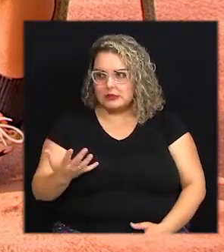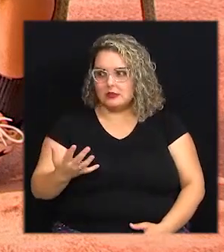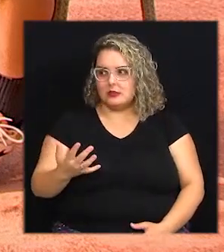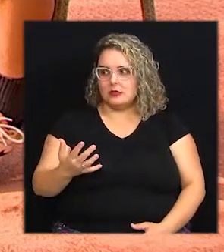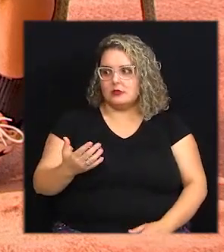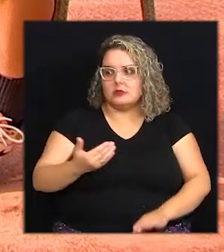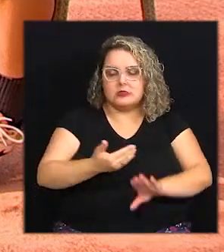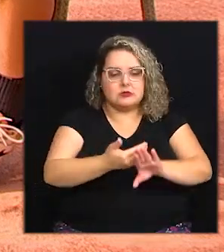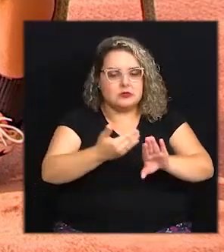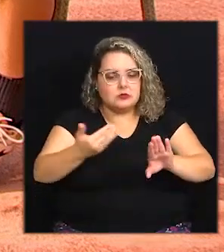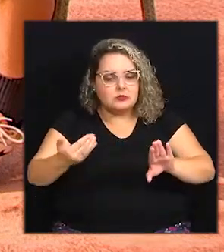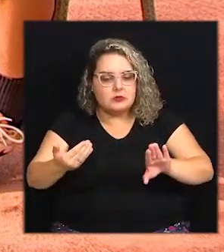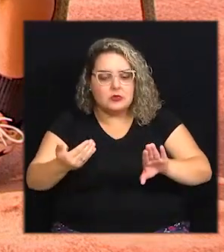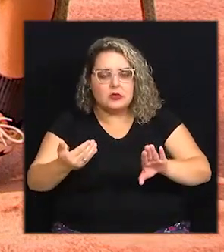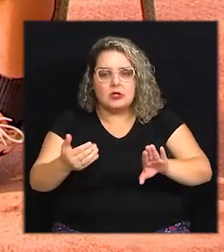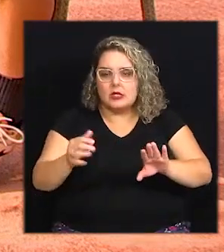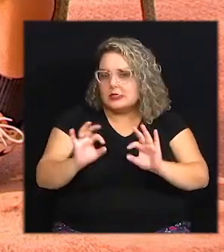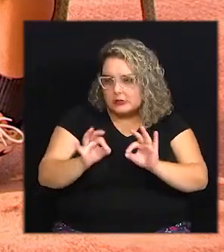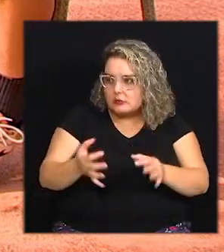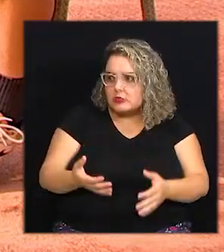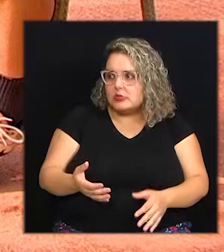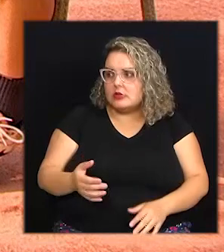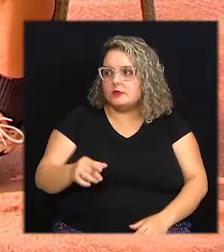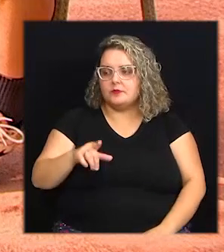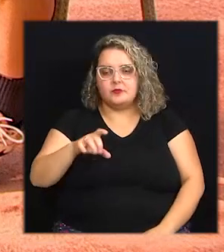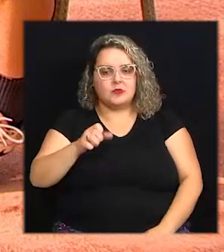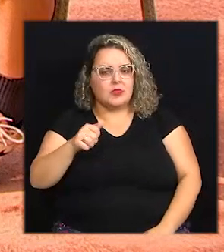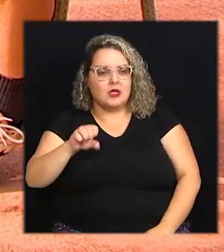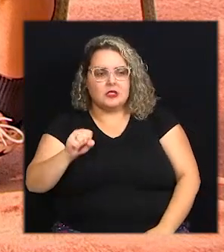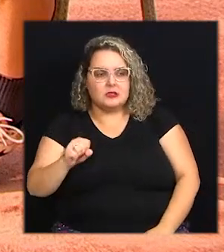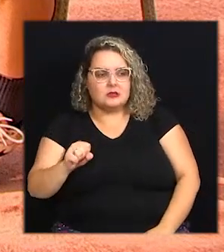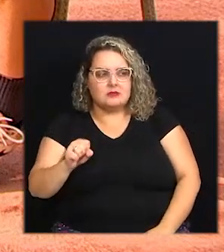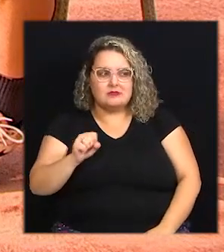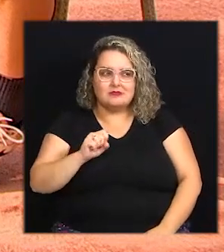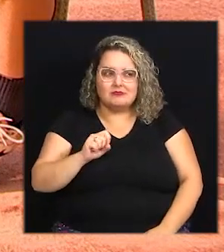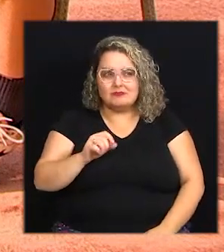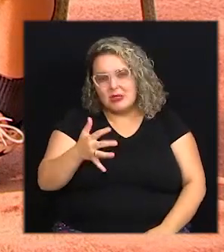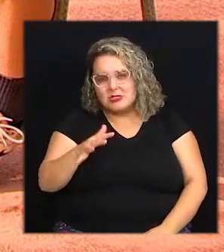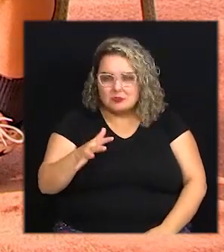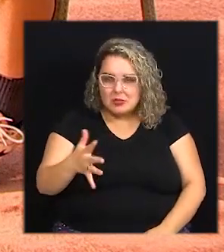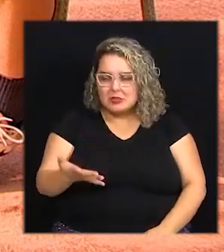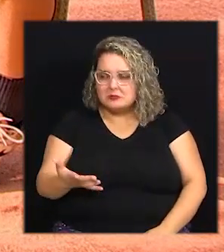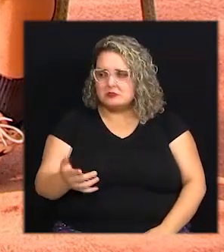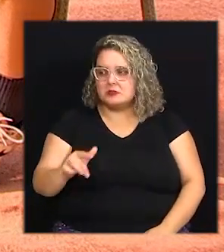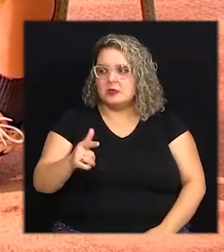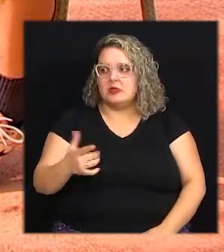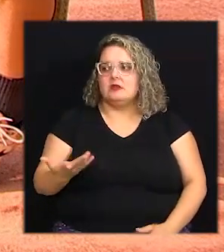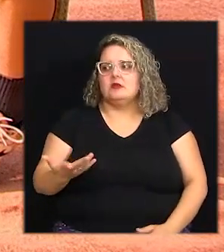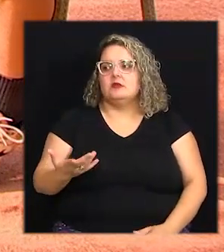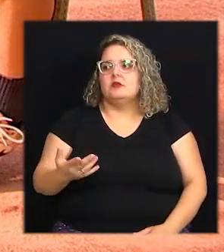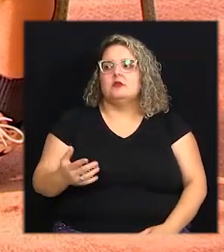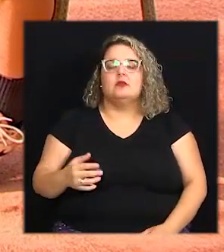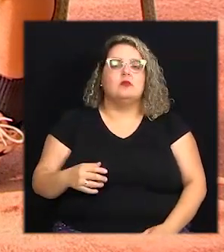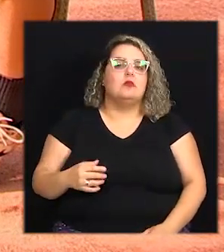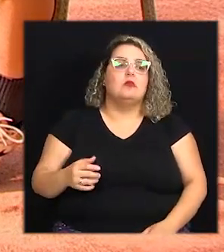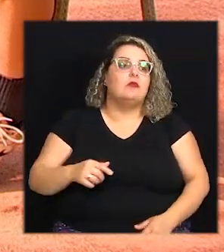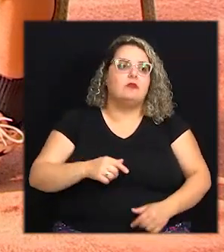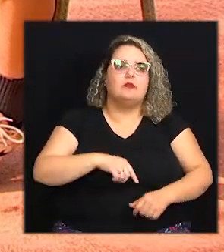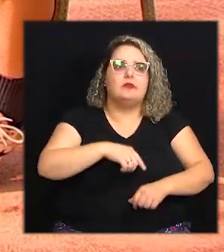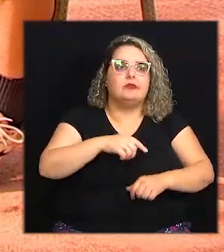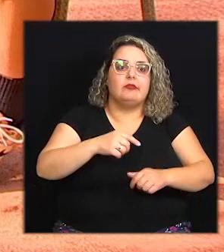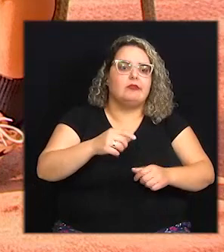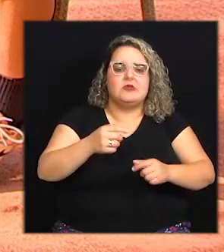um tempo afastado? Sim, exatamente. Eram lesões não muito graves, não tive nenhuma lesão que eu cheguei a ficar muito tempo